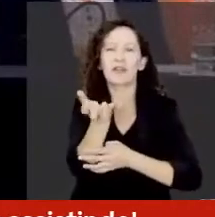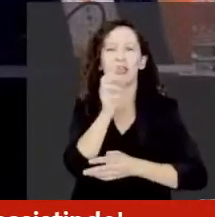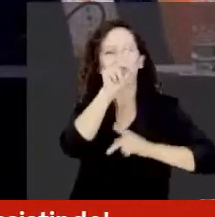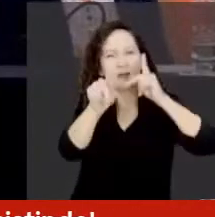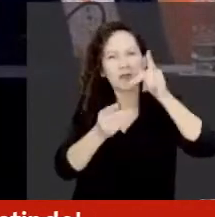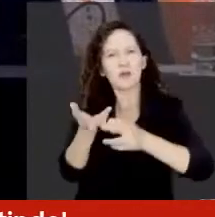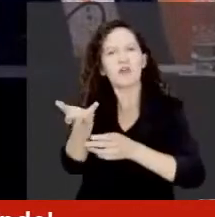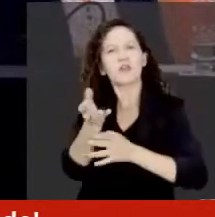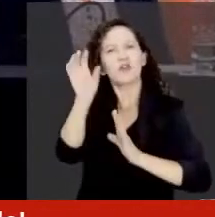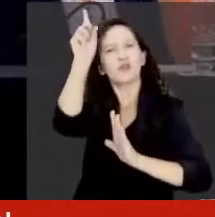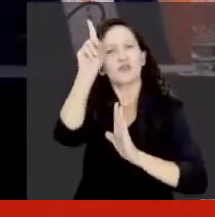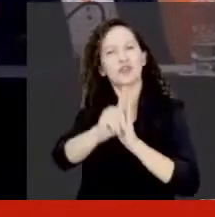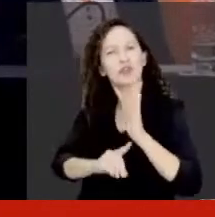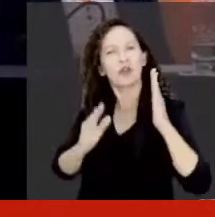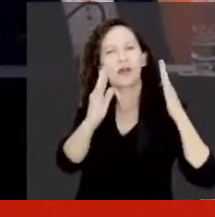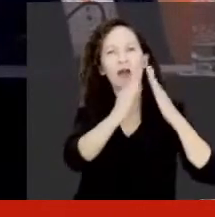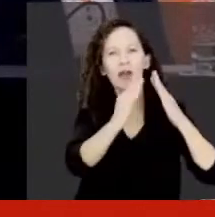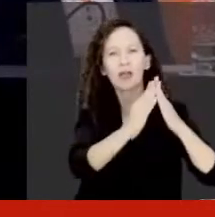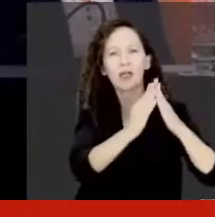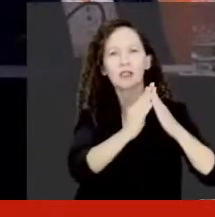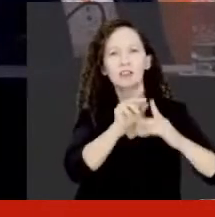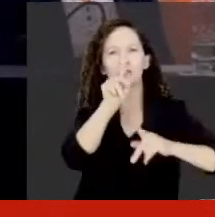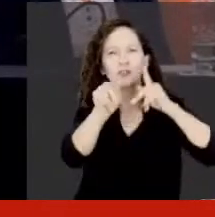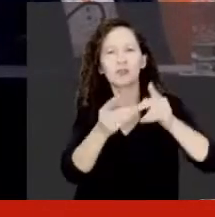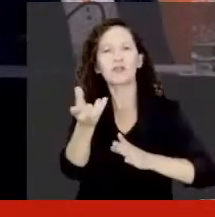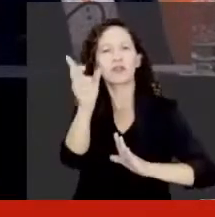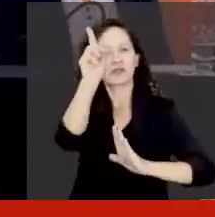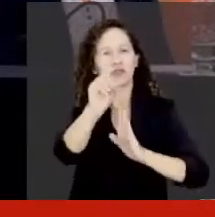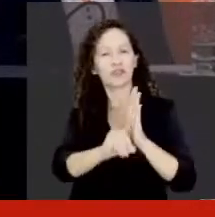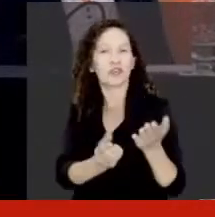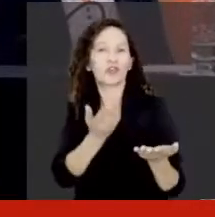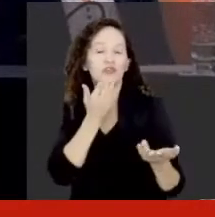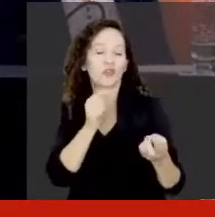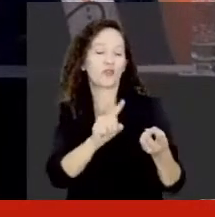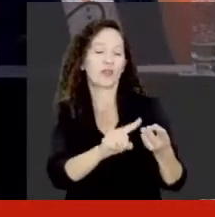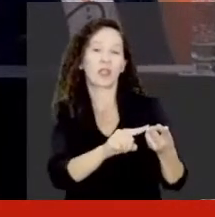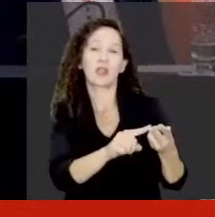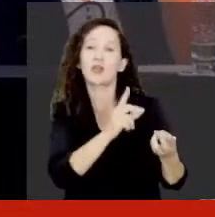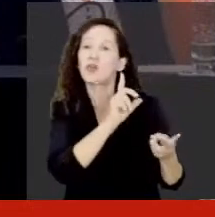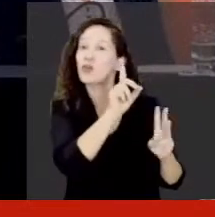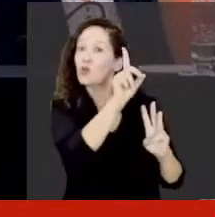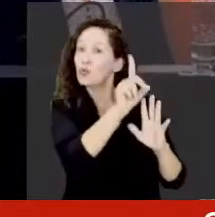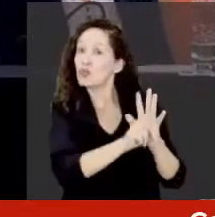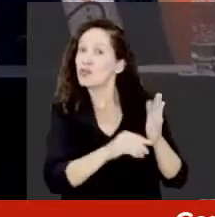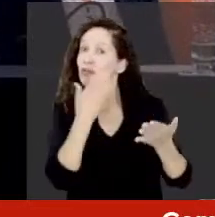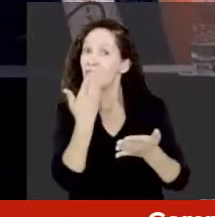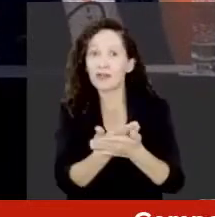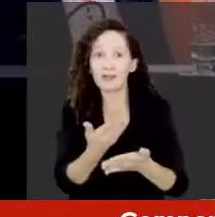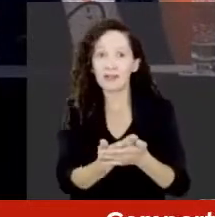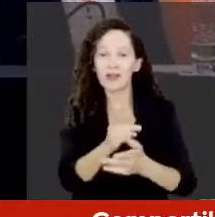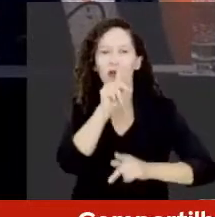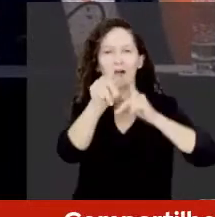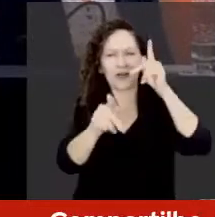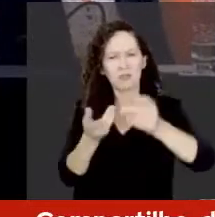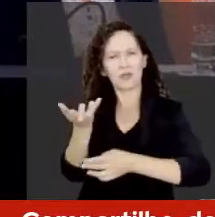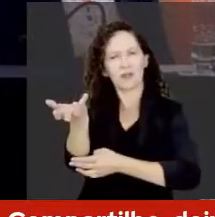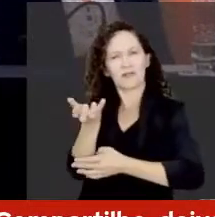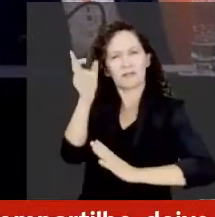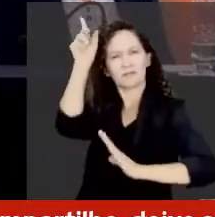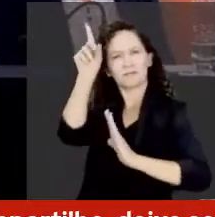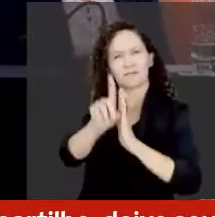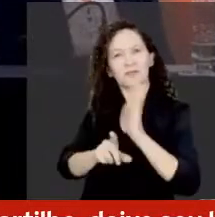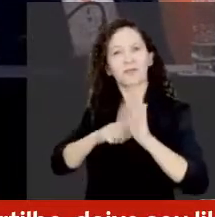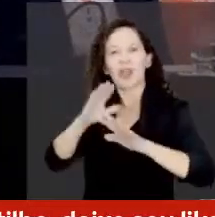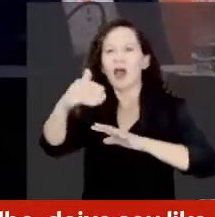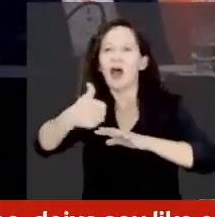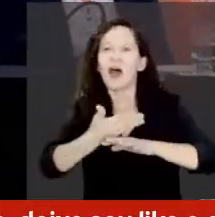povo, porque nós temos que provar para a sociedade brasileira que esse Brasil está precisando de amor e não de